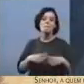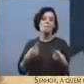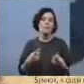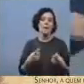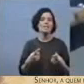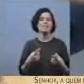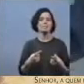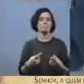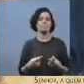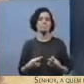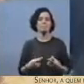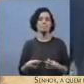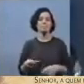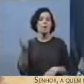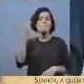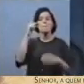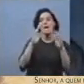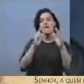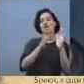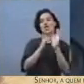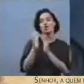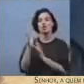de falar isso, vocês sabem muito bem disso.